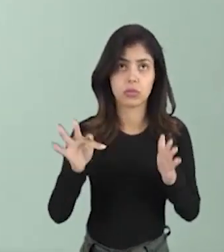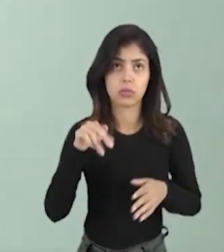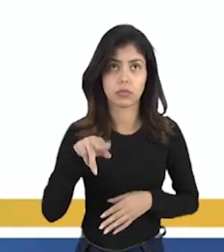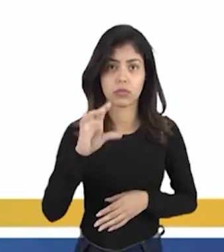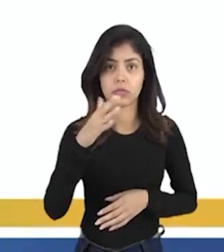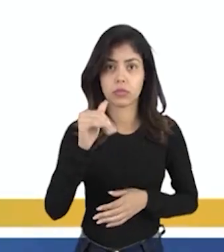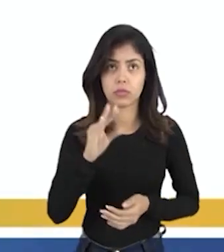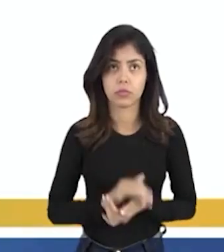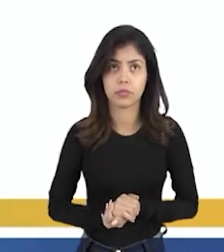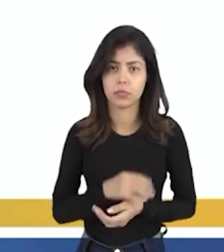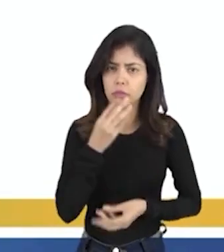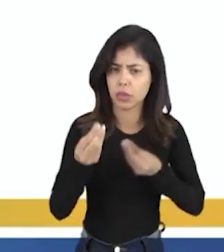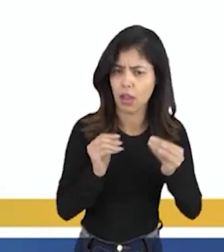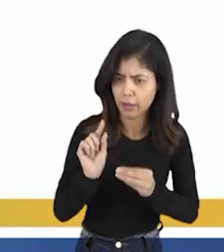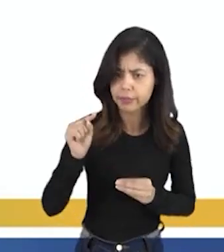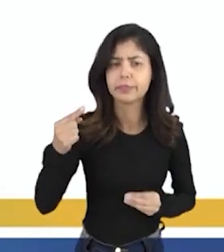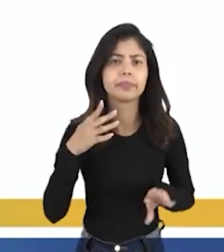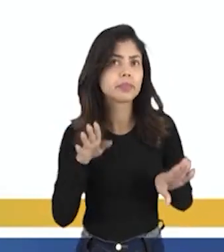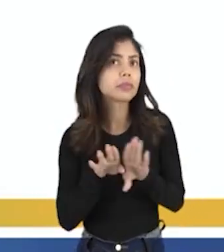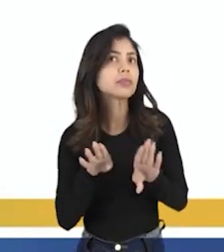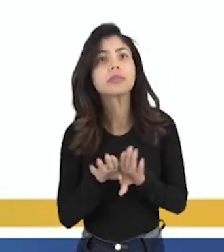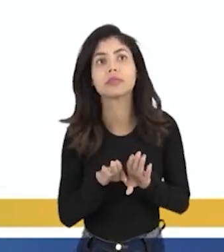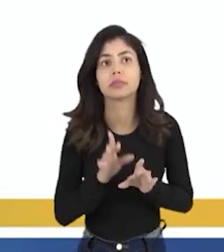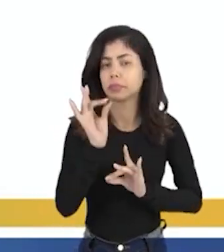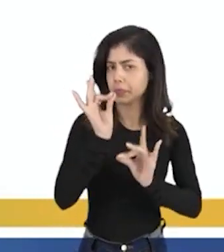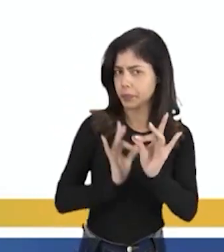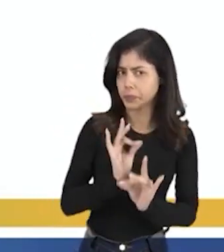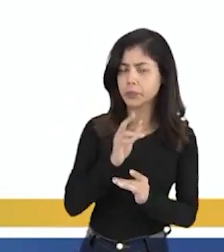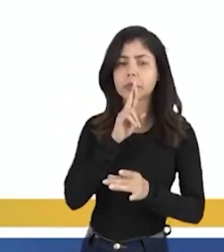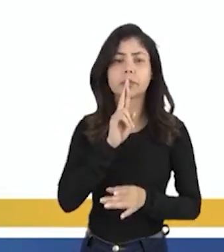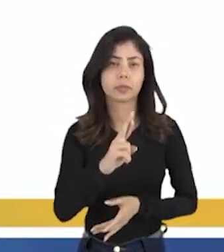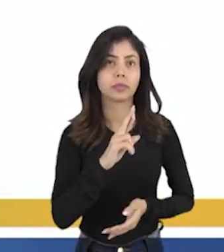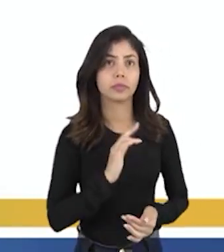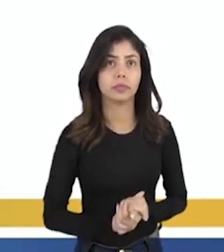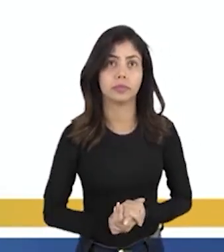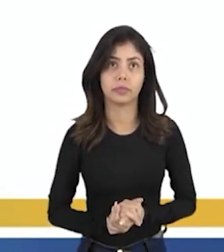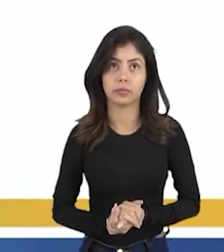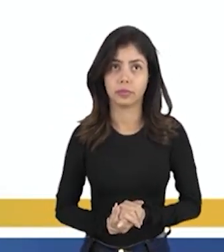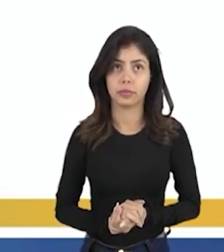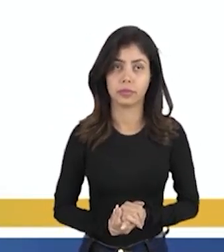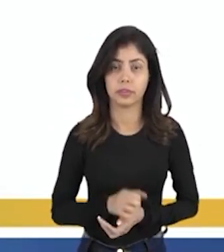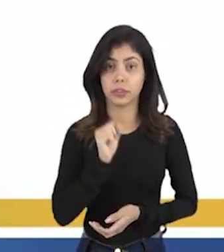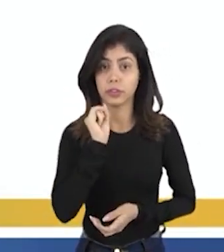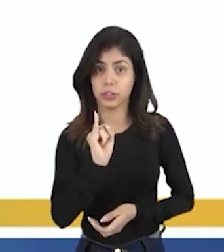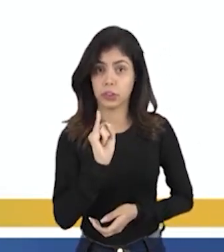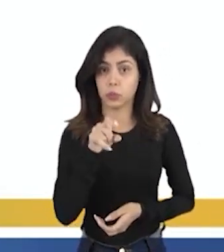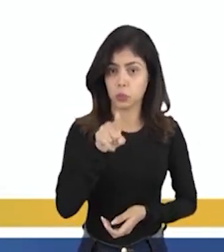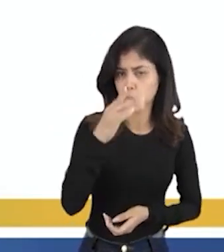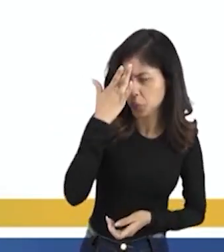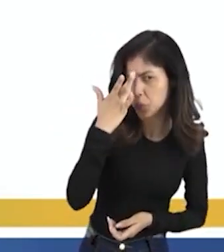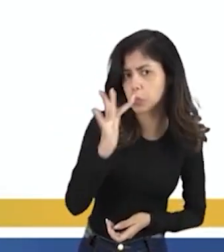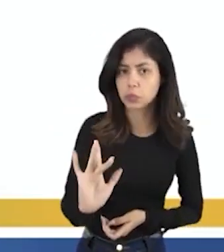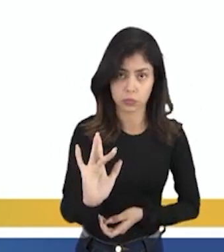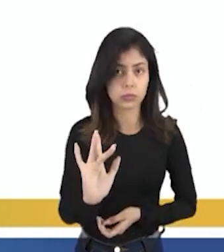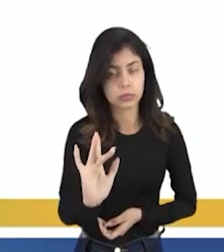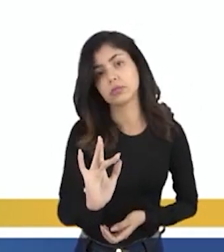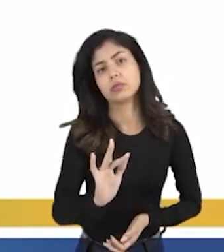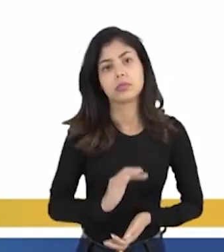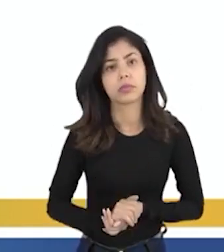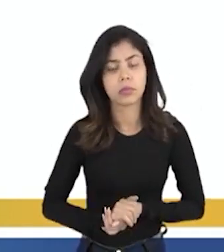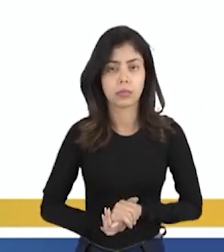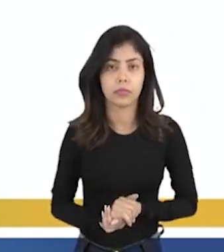função. E aí, a tática aqui para responder esse tipo de questão, se você não souber